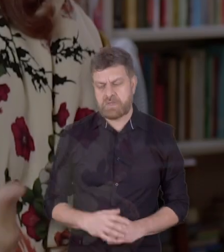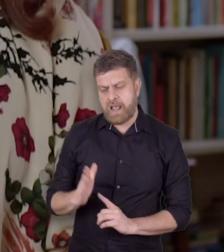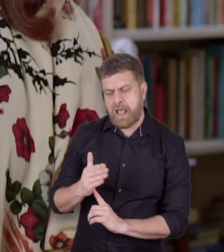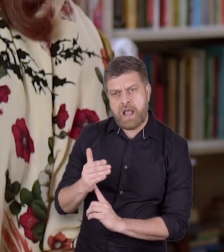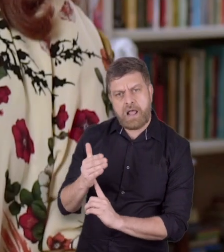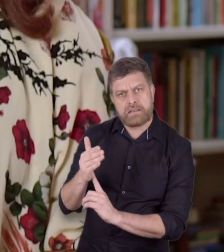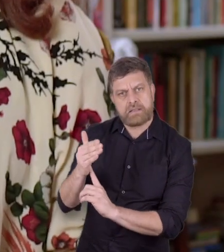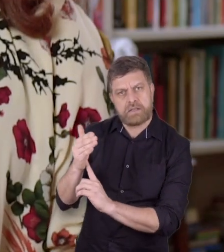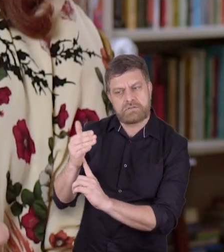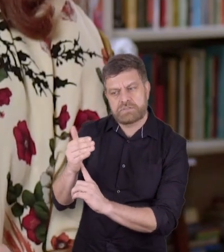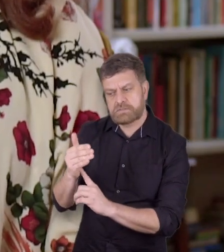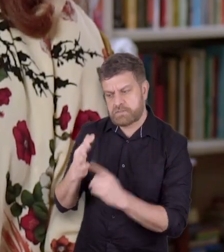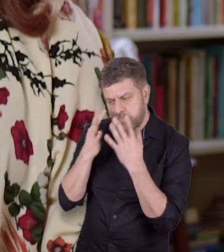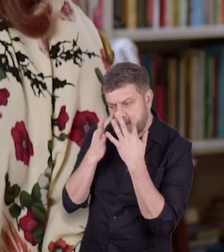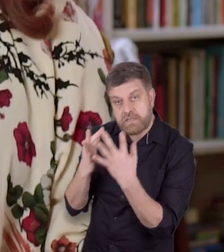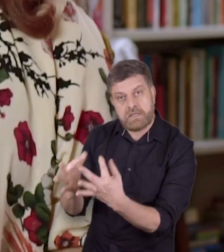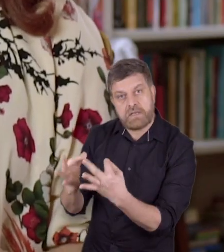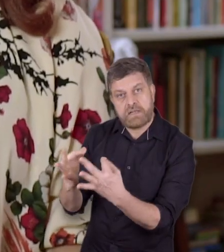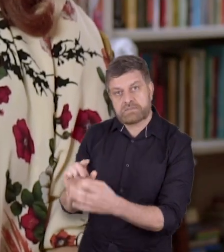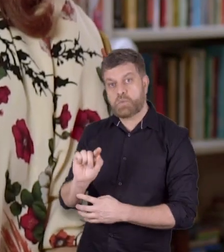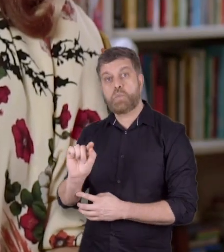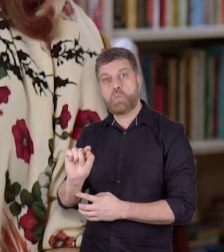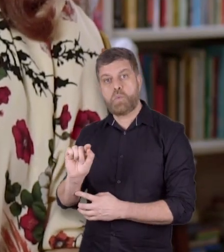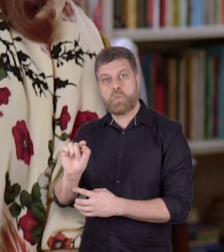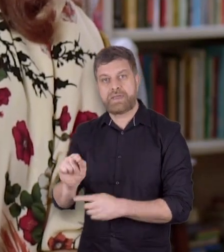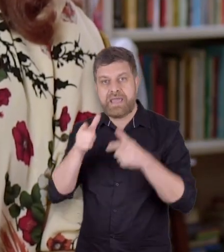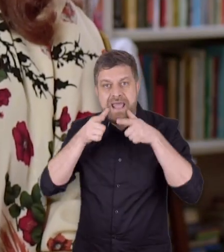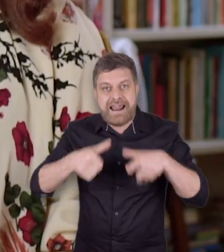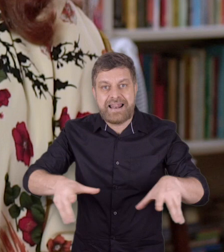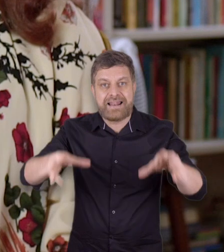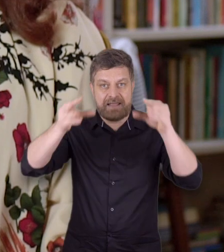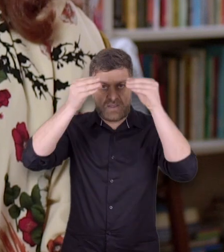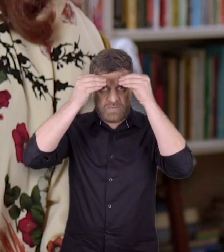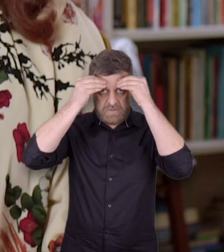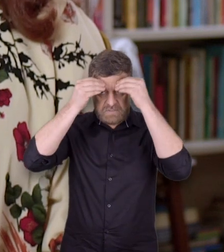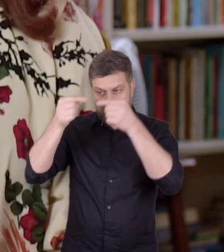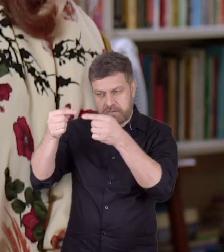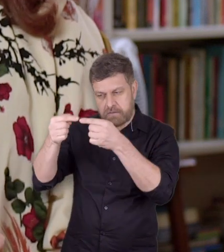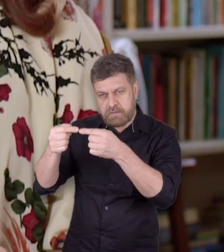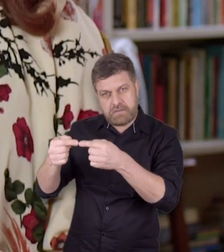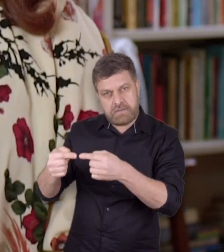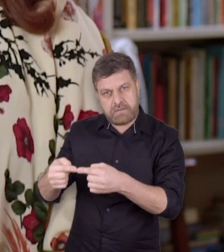As tecnologias que me interessam são as tecnologias de linguagem,